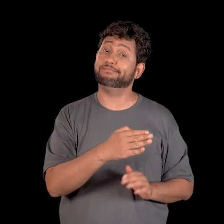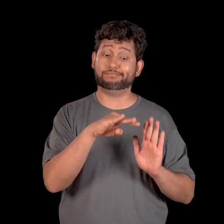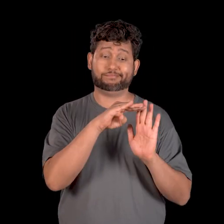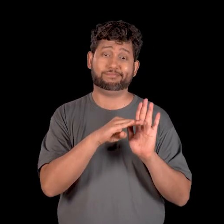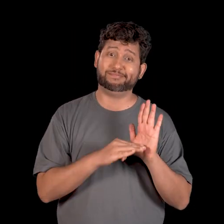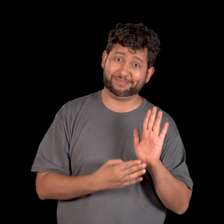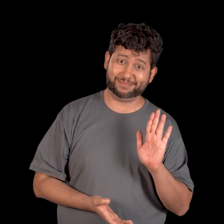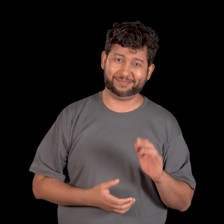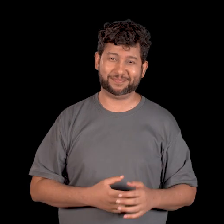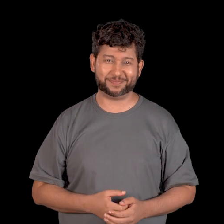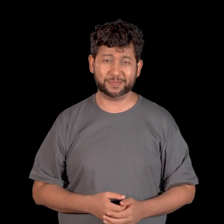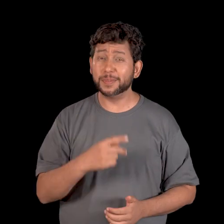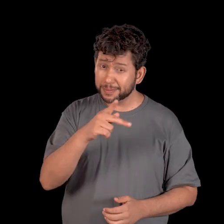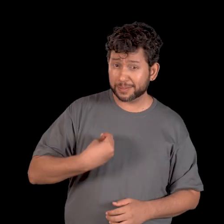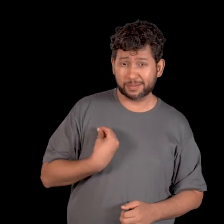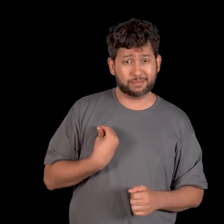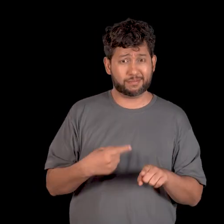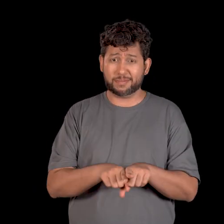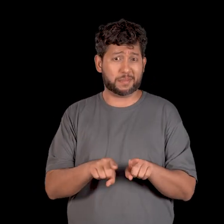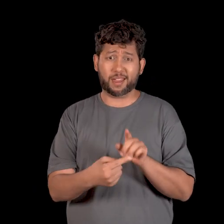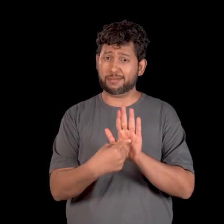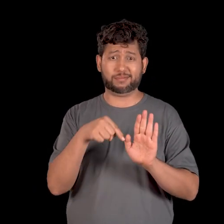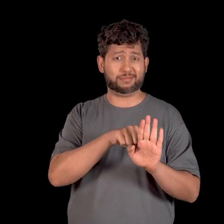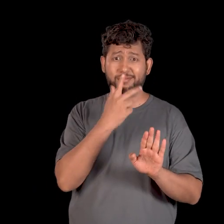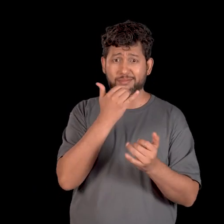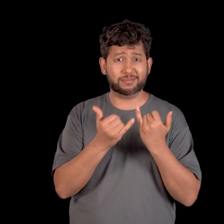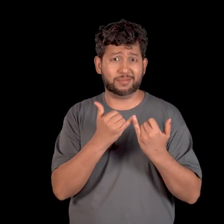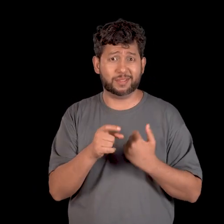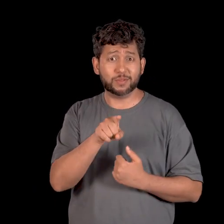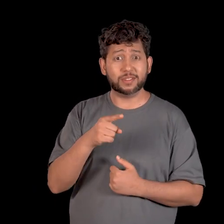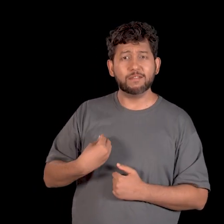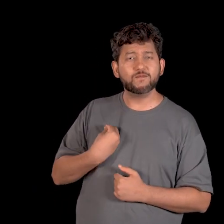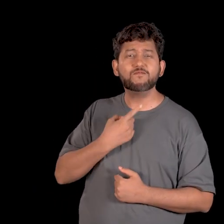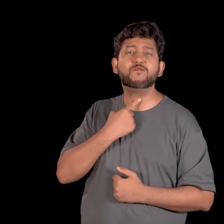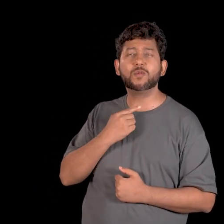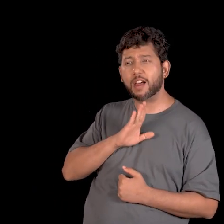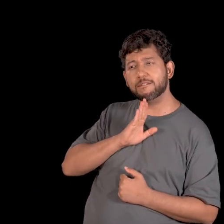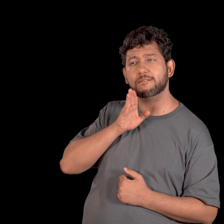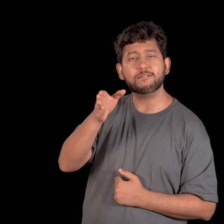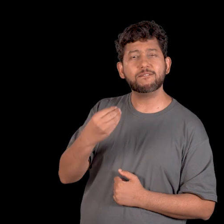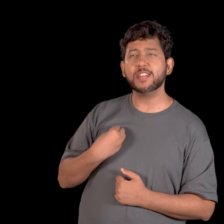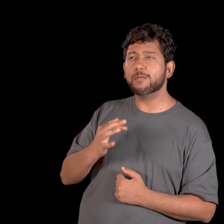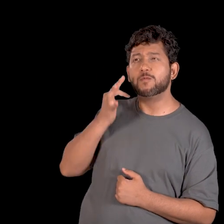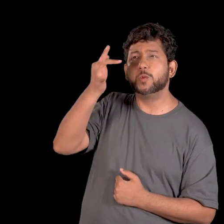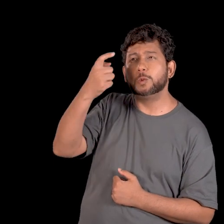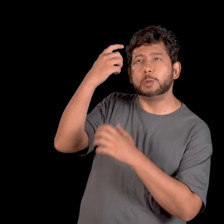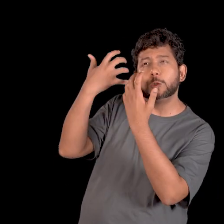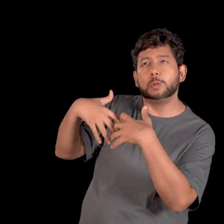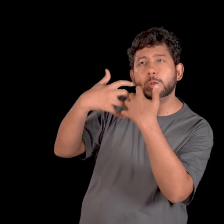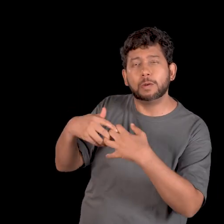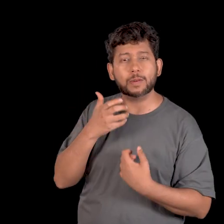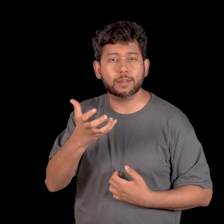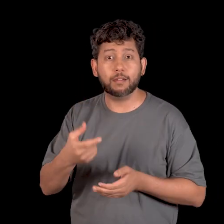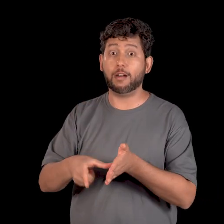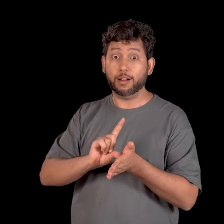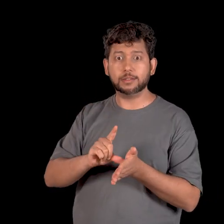ser definidos para uma simples ida ao cinema? Quando falamos em projetos de vida, estamos falando de diferentes ações e